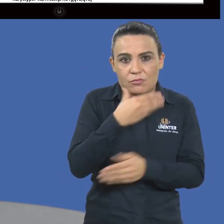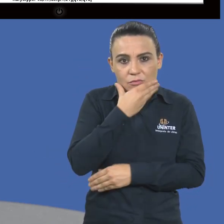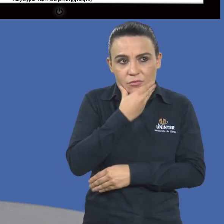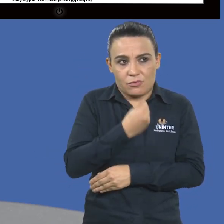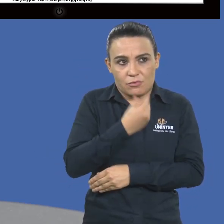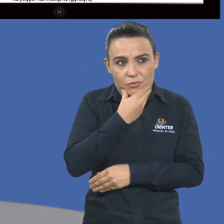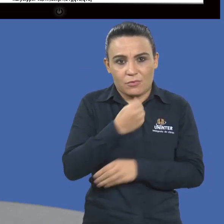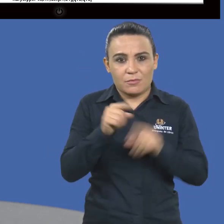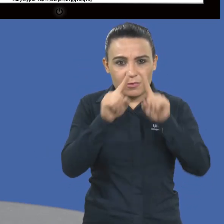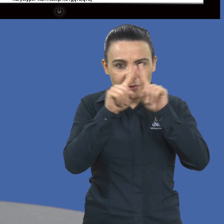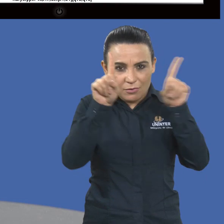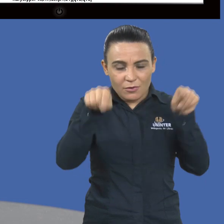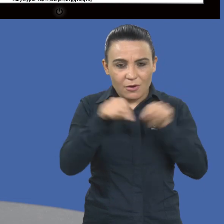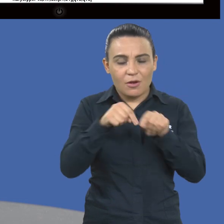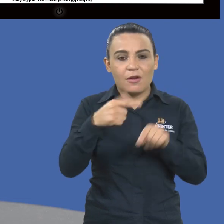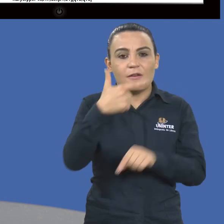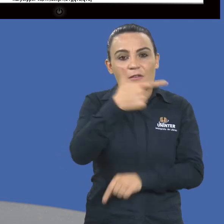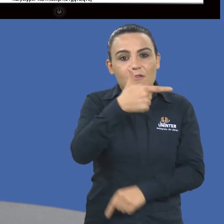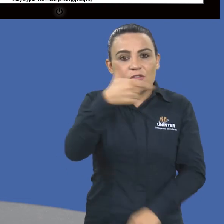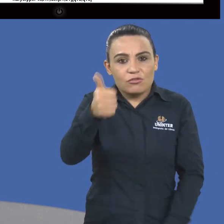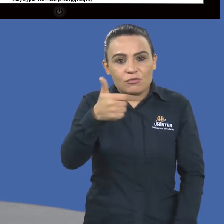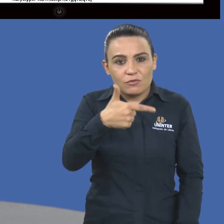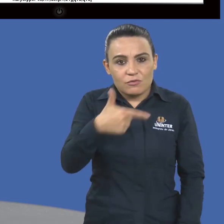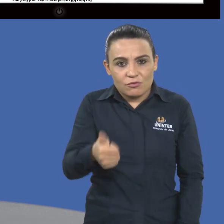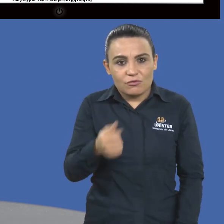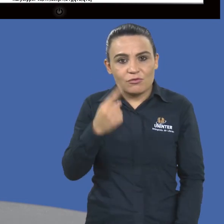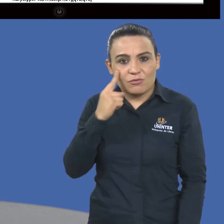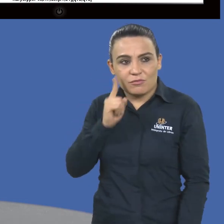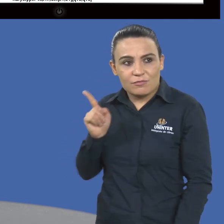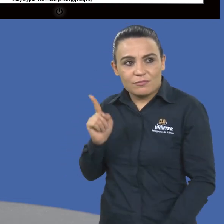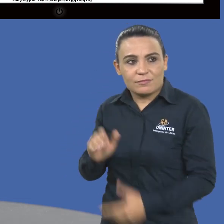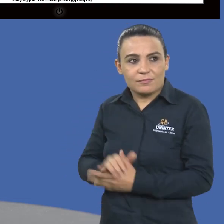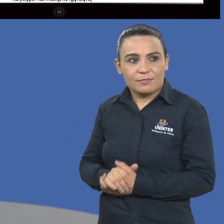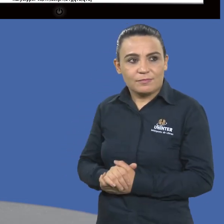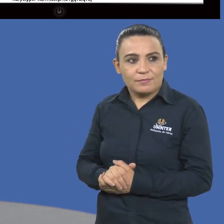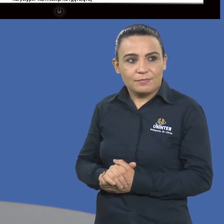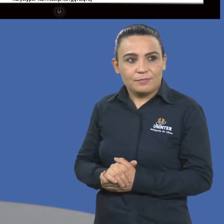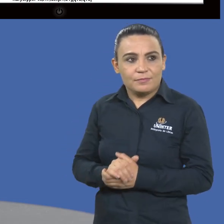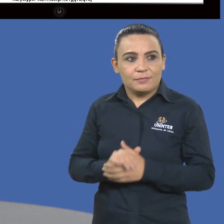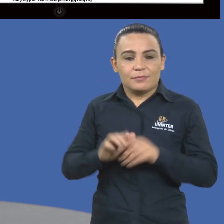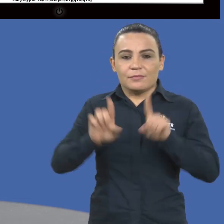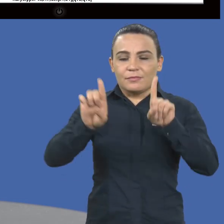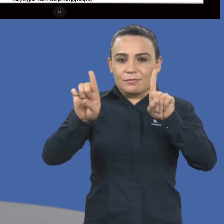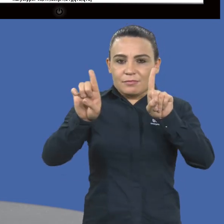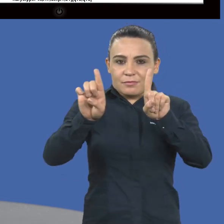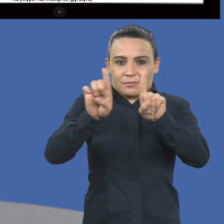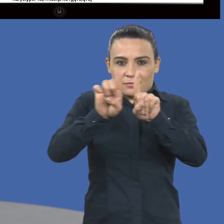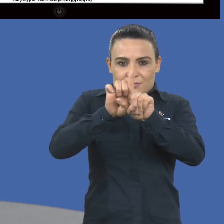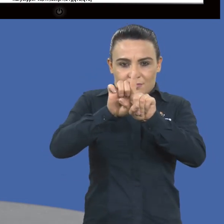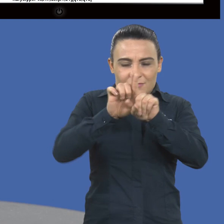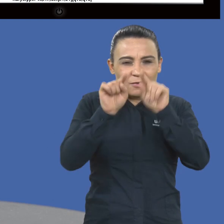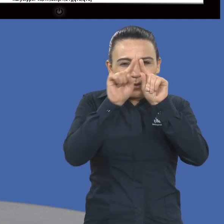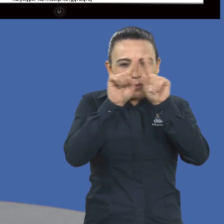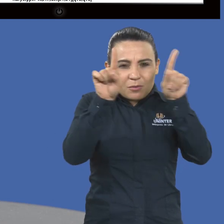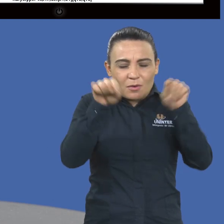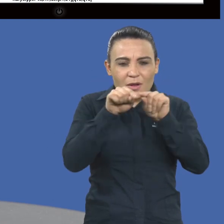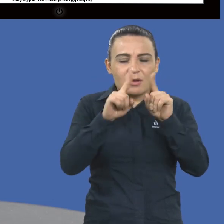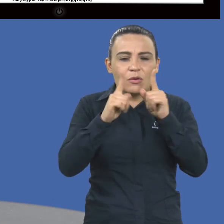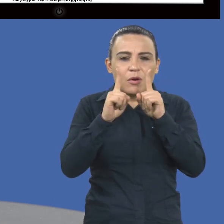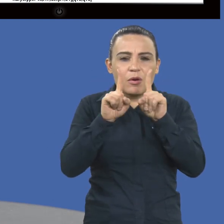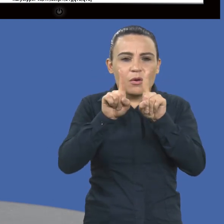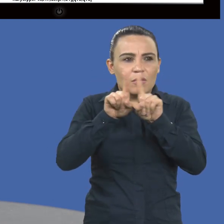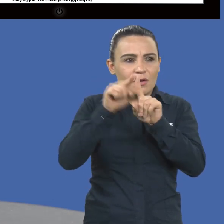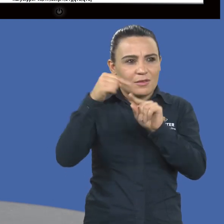onde os dois cromossomos 21 dele estão fusionados. Observem lá